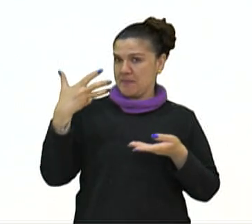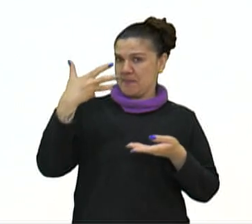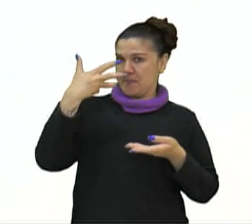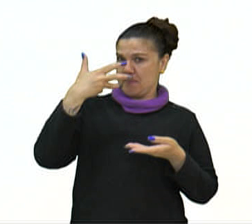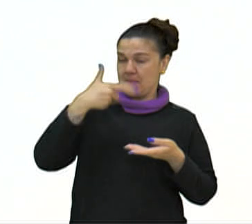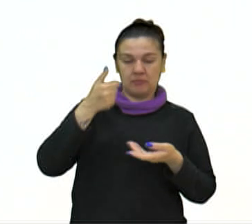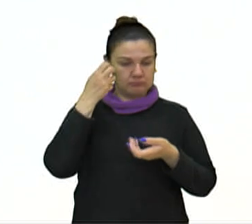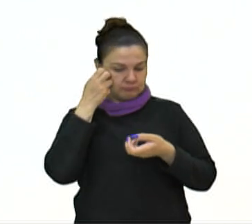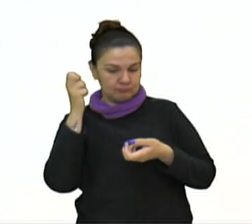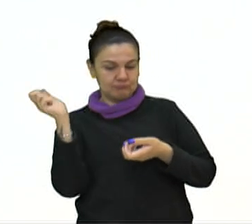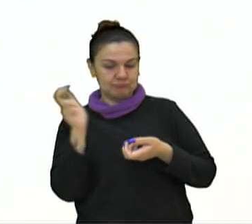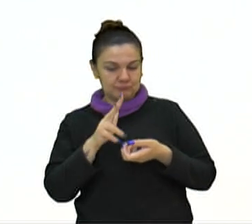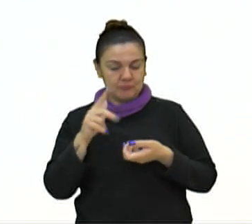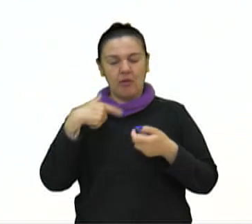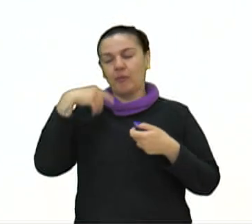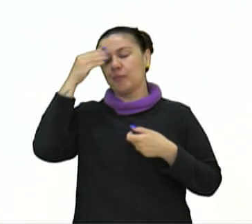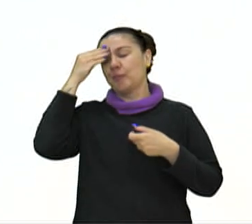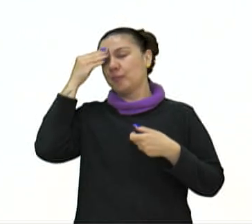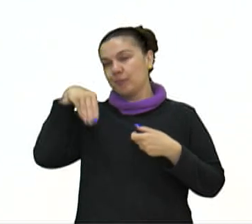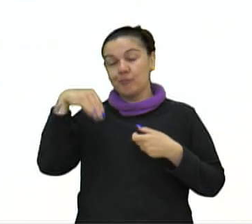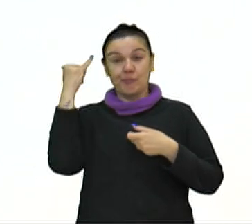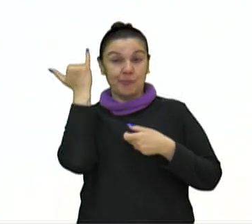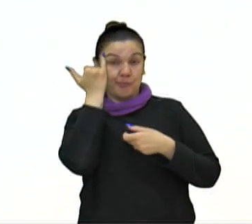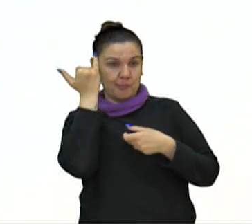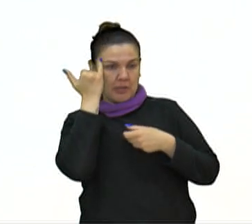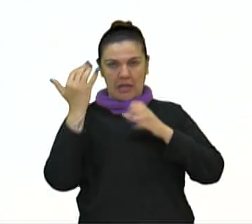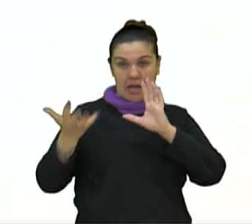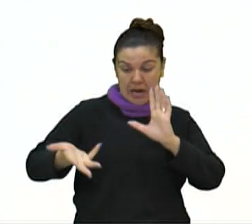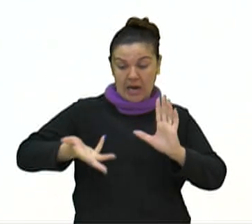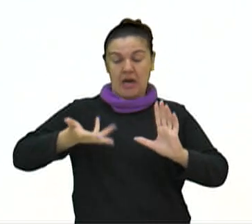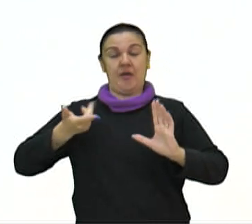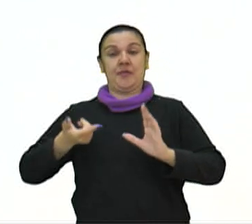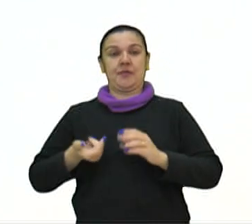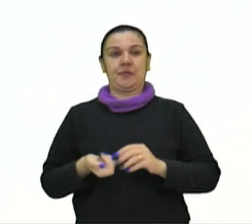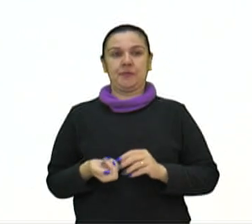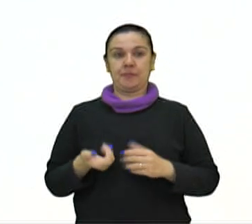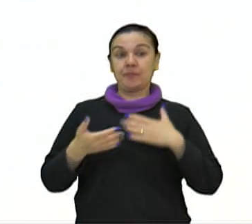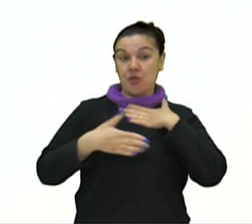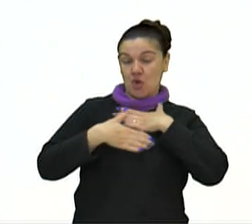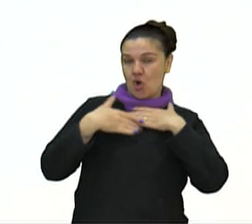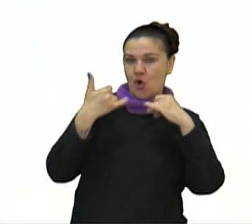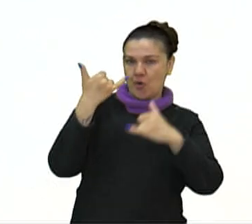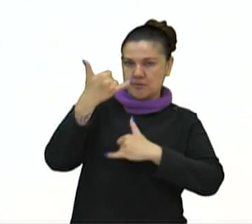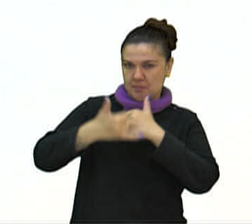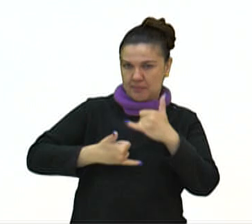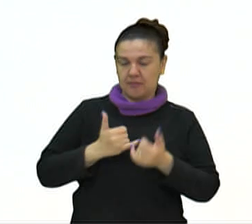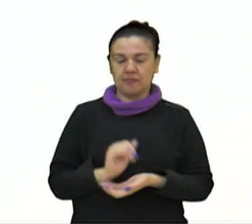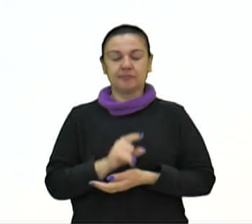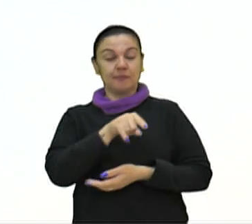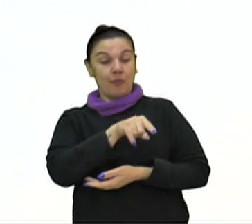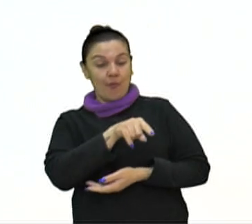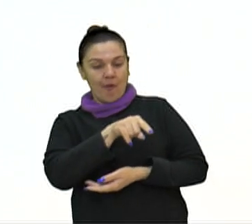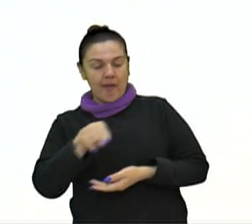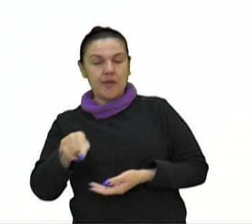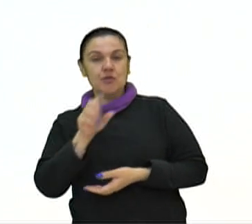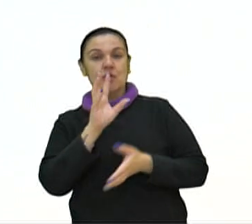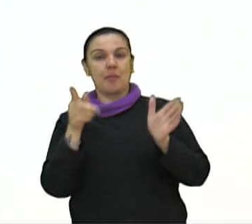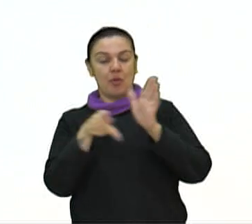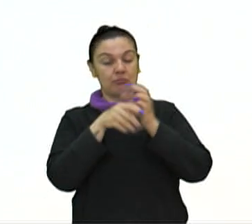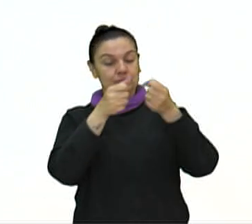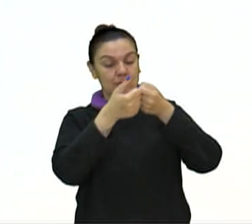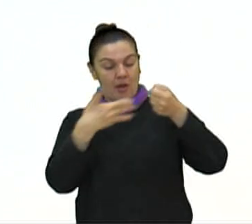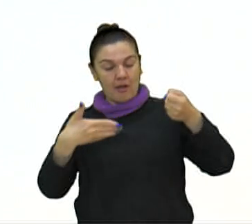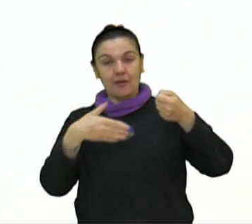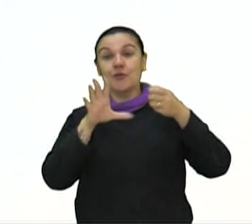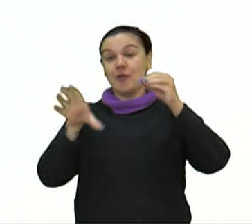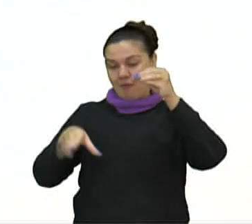a esperteza, a preguiça, a agilidade. Ele gosta de brincar, ele é brincalhão. São todas características que